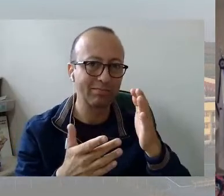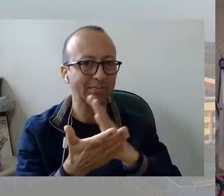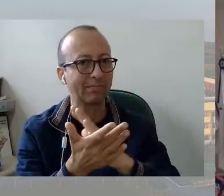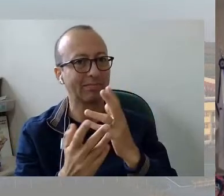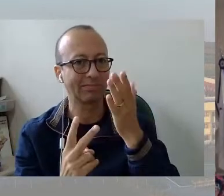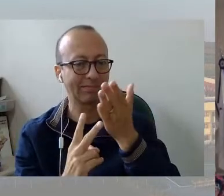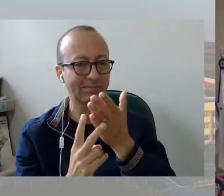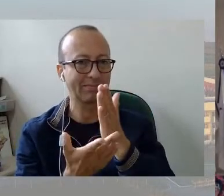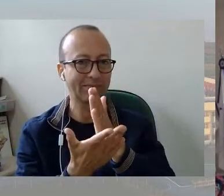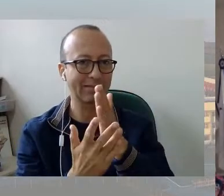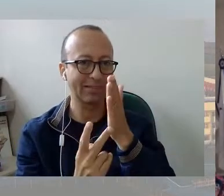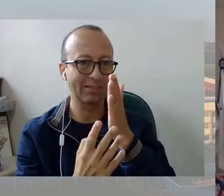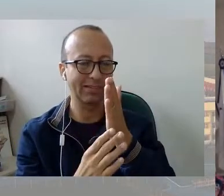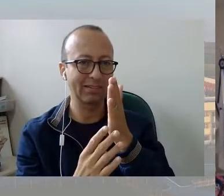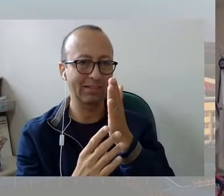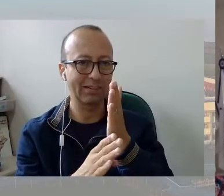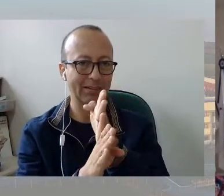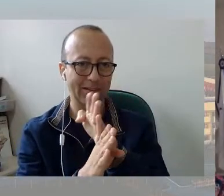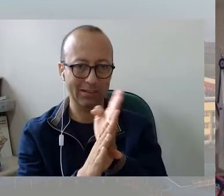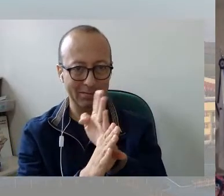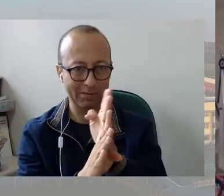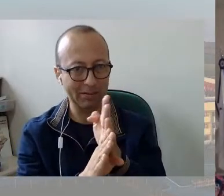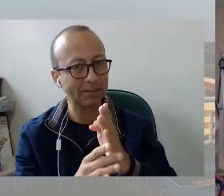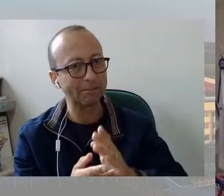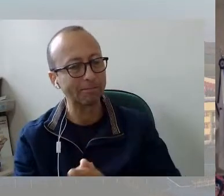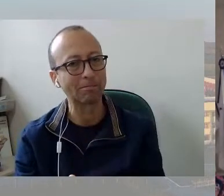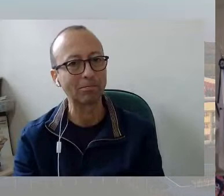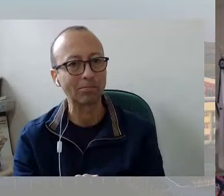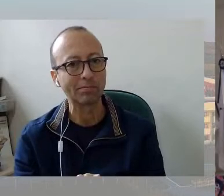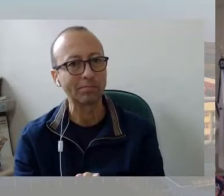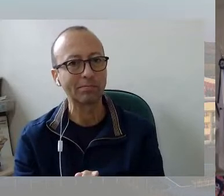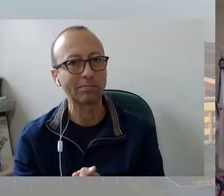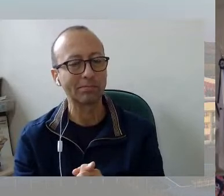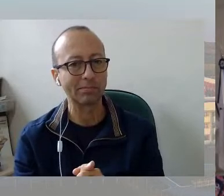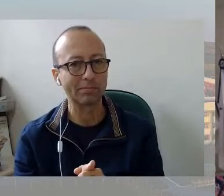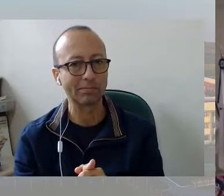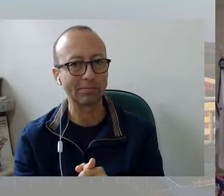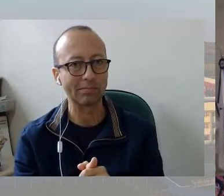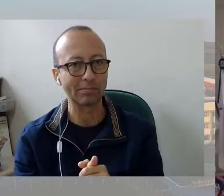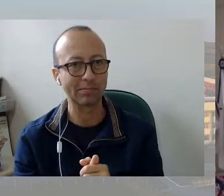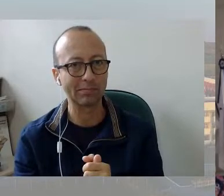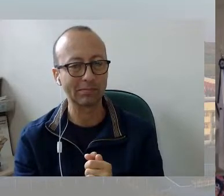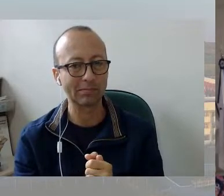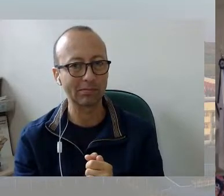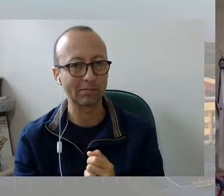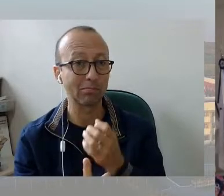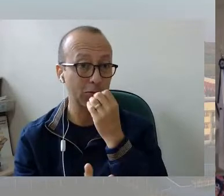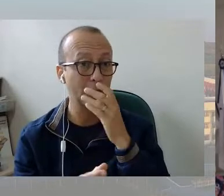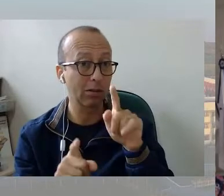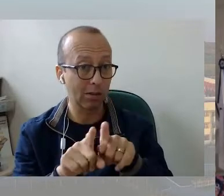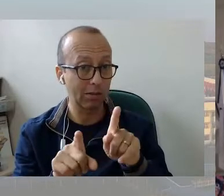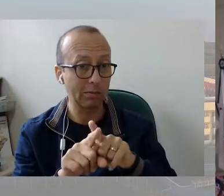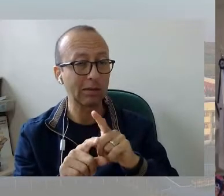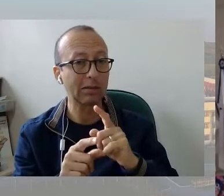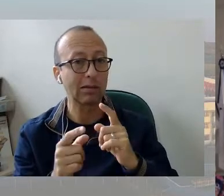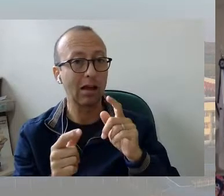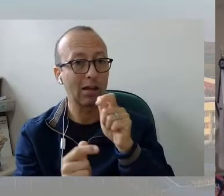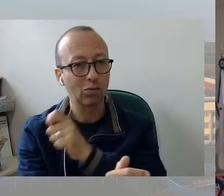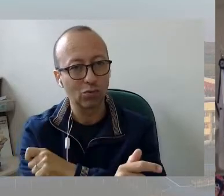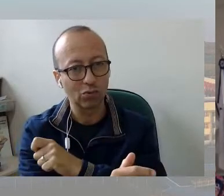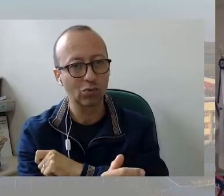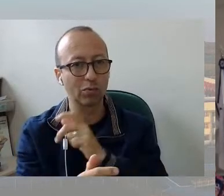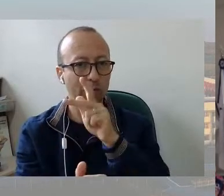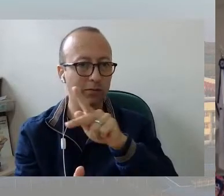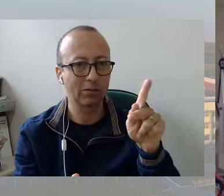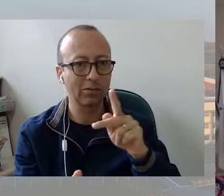unidades acadêmicas poderem organizar e sediar. E dar oportunidade também aos alunos, aos técnicos administrativos, aos docentes,